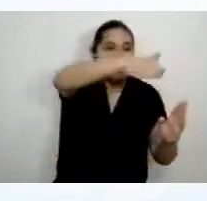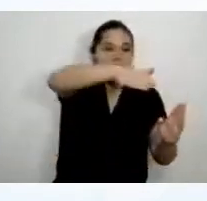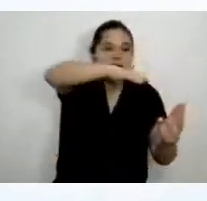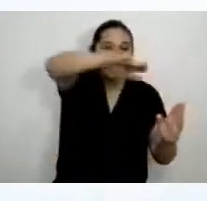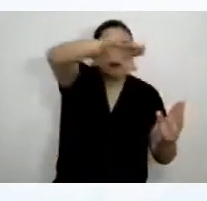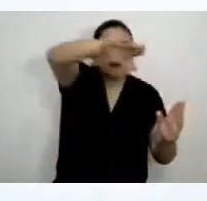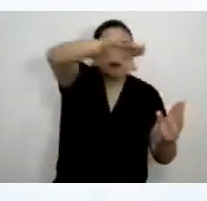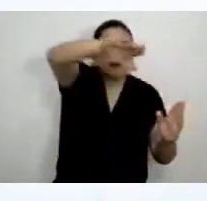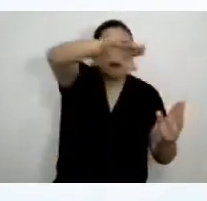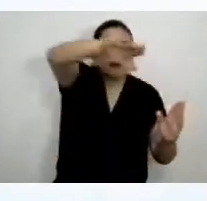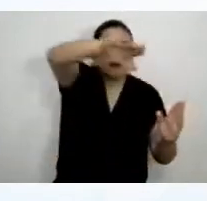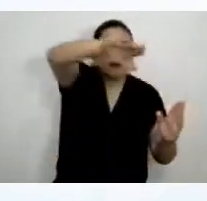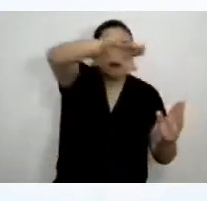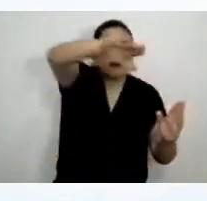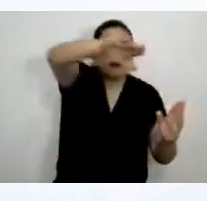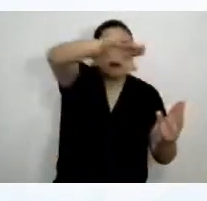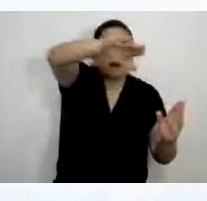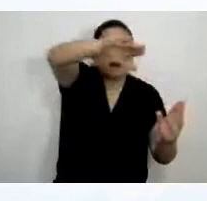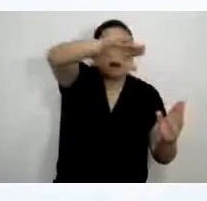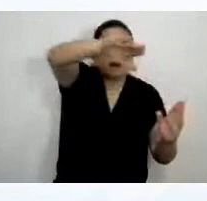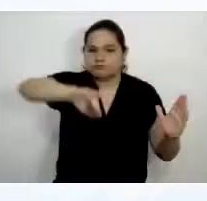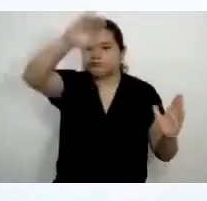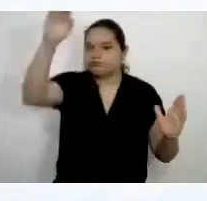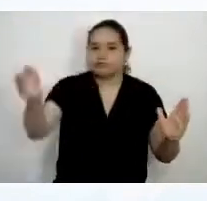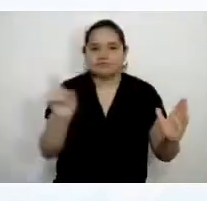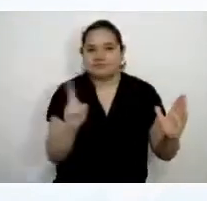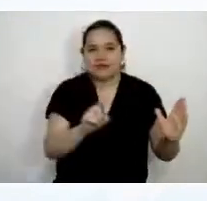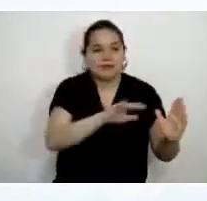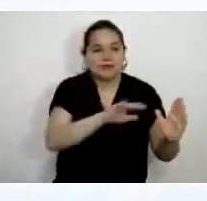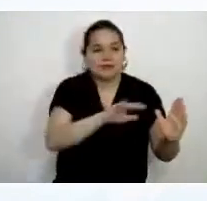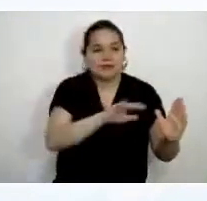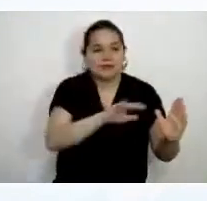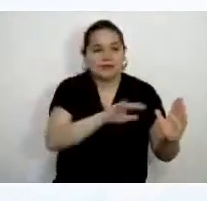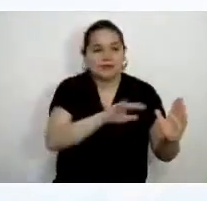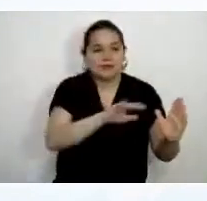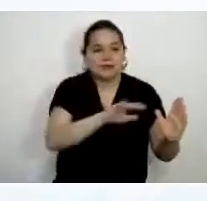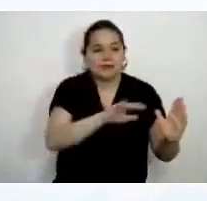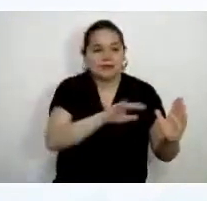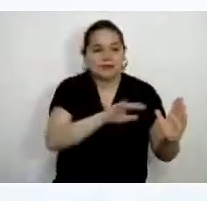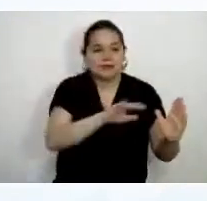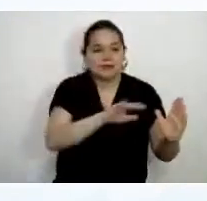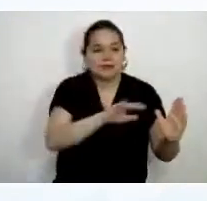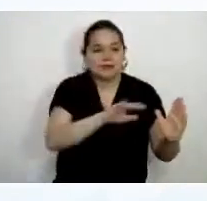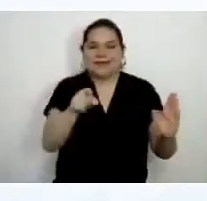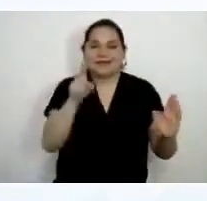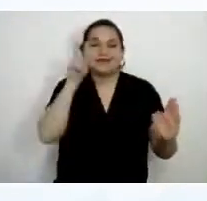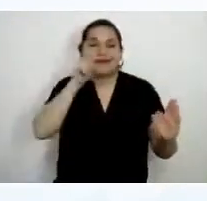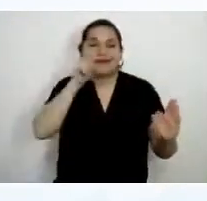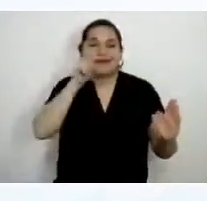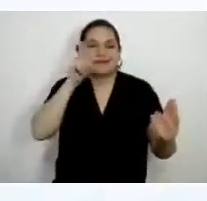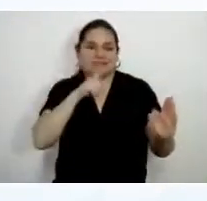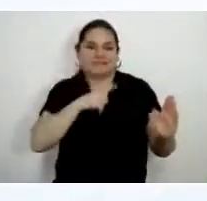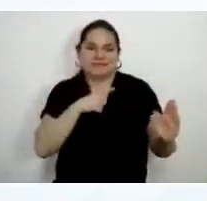a primeira, né? Tá. A questão da mutação do vírus que se discute na